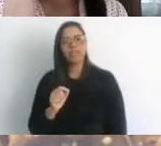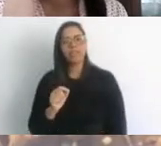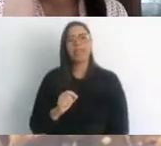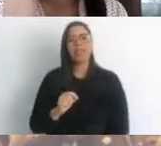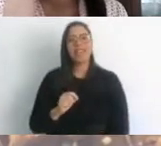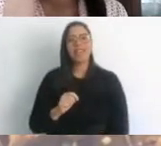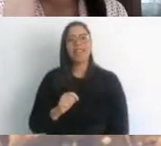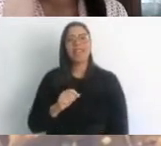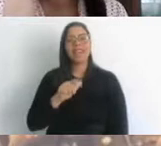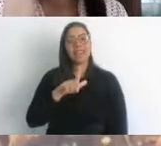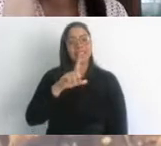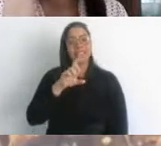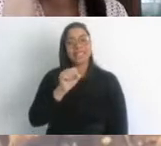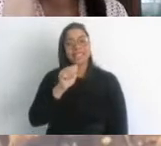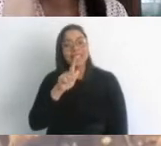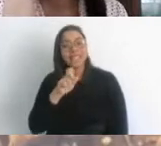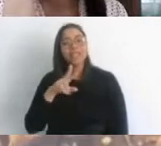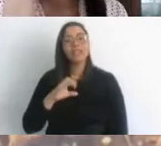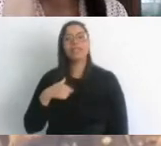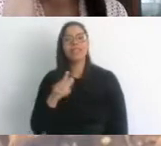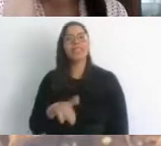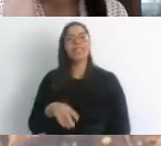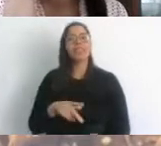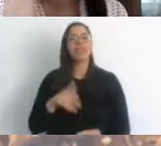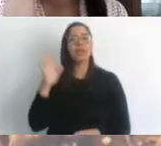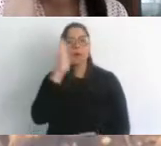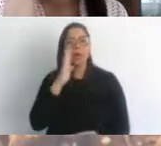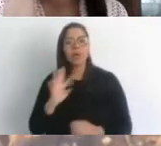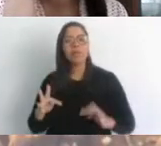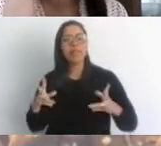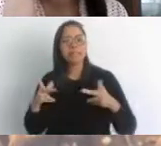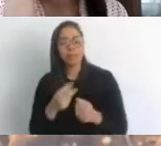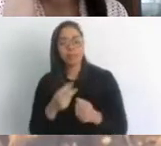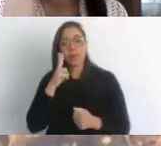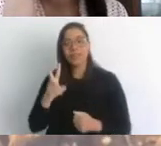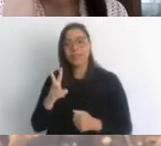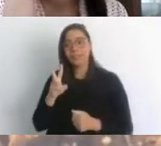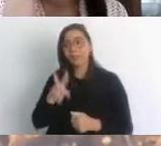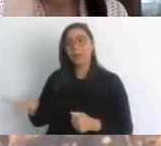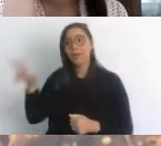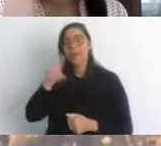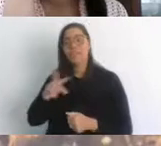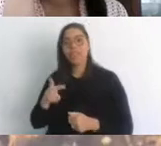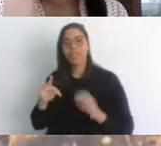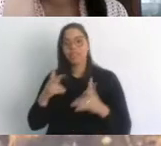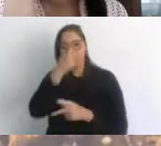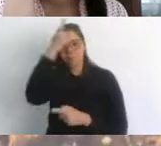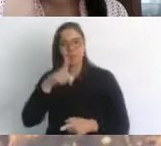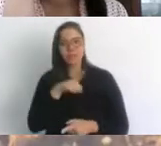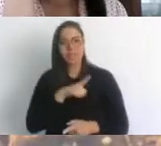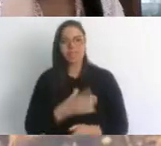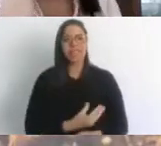e seguidoras pelo Brasil inteiro né não sei disso não viu Você viu a variedade de gente que tem aqui